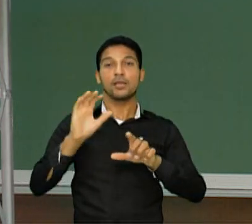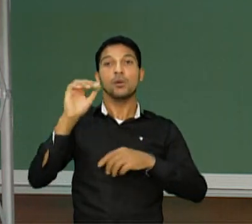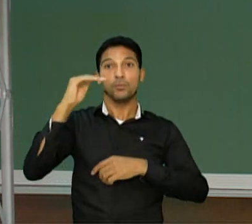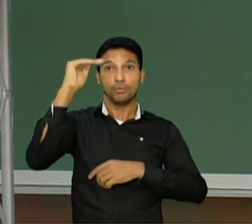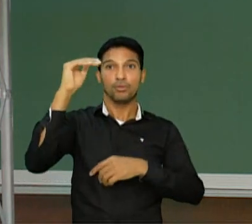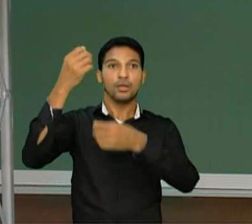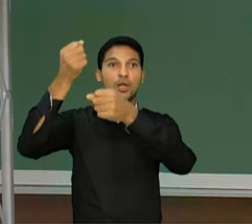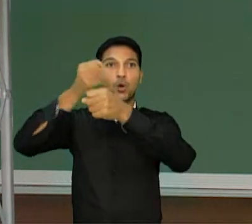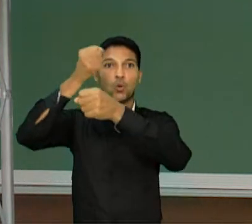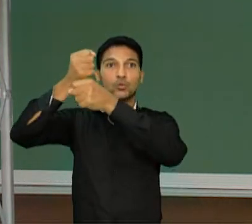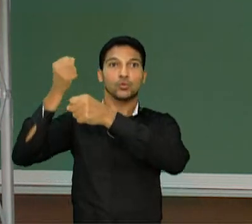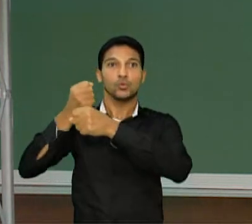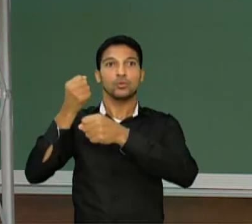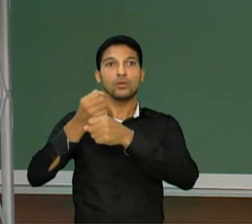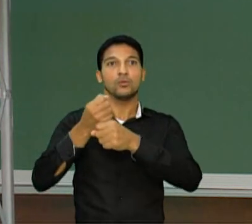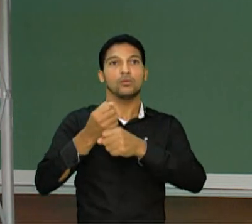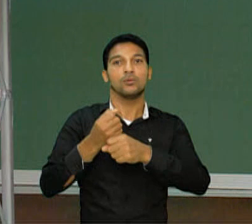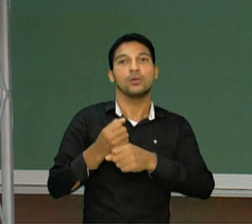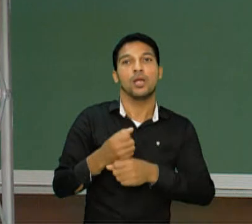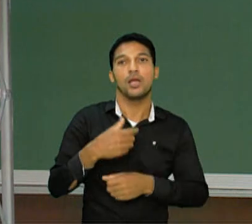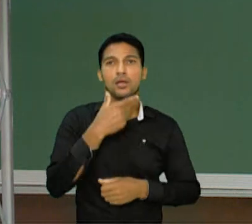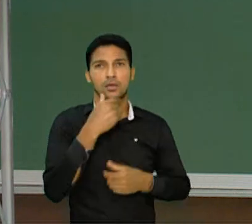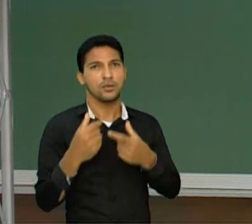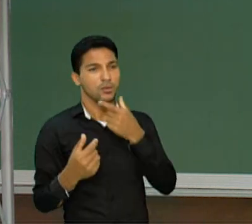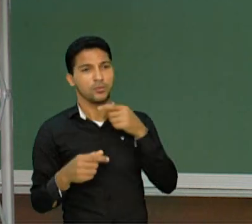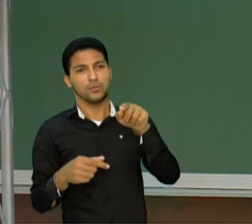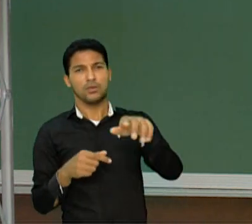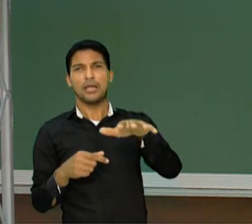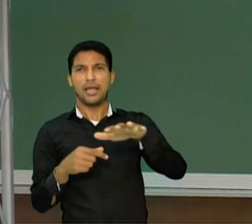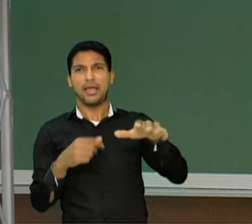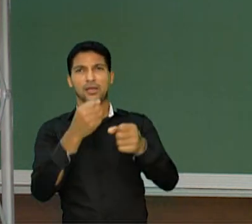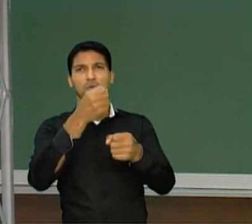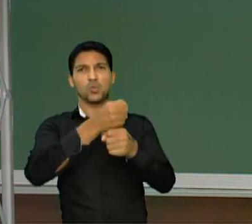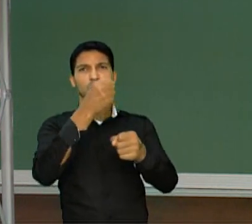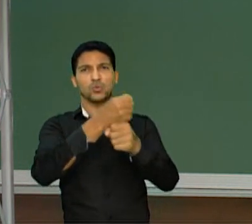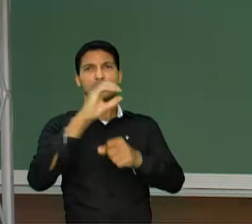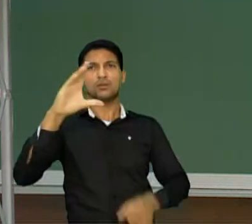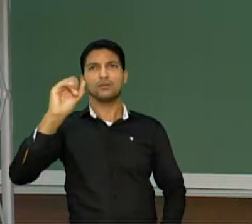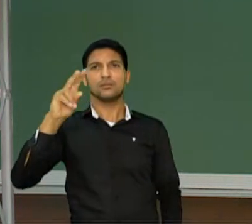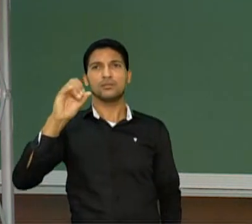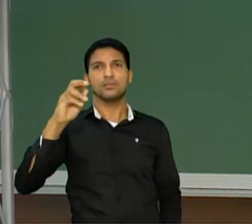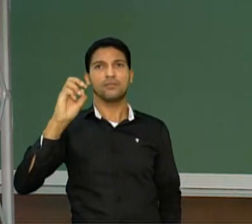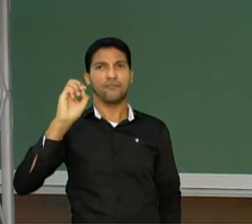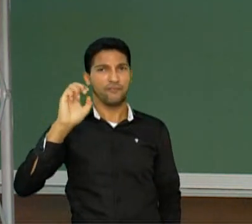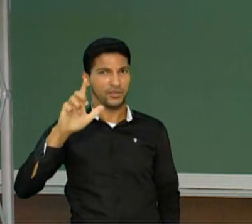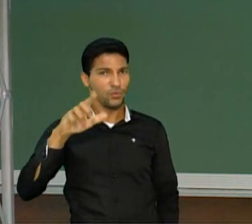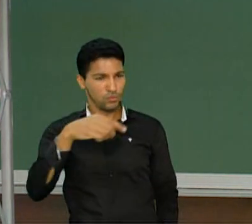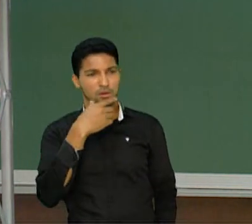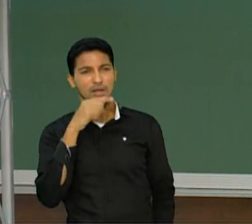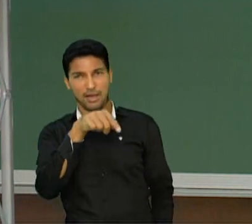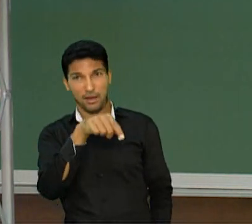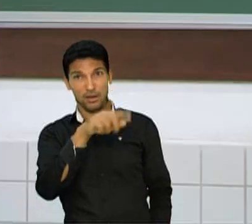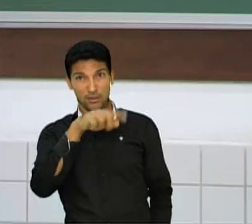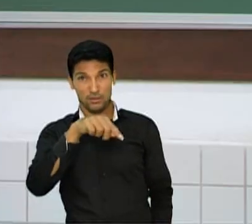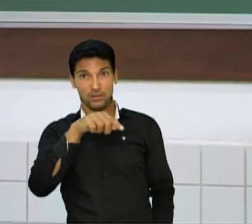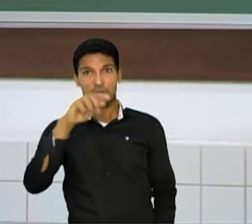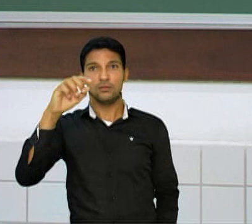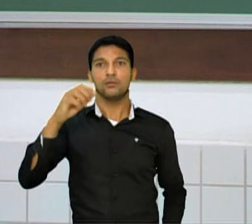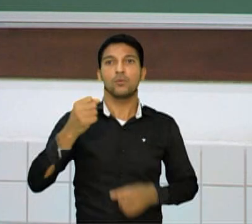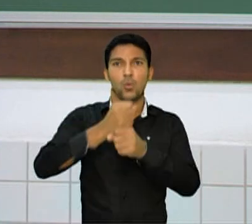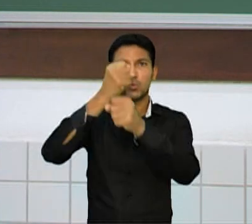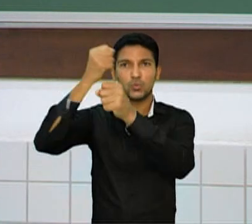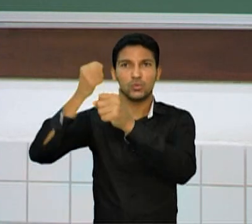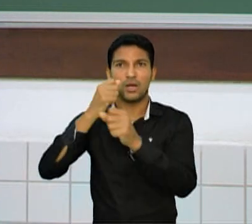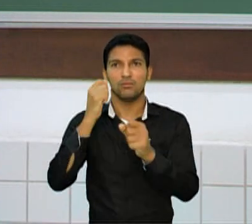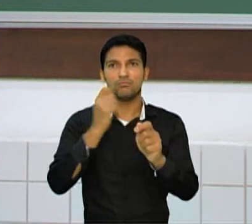dois construtores estão perguntando, é área de construção civil? Na verdade, não estão perguntando, estão exclamando, é área de construção civil? E